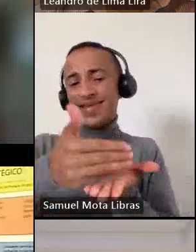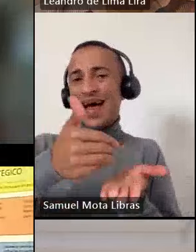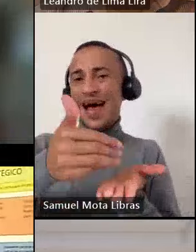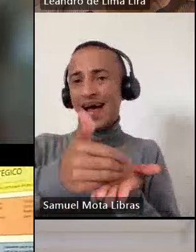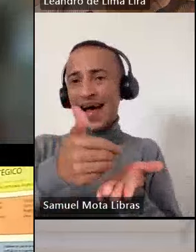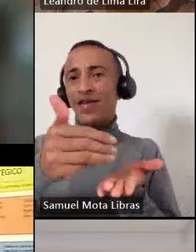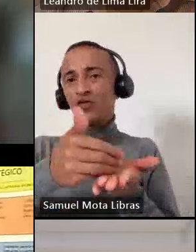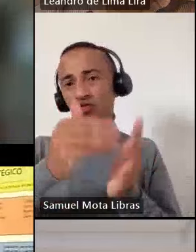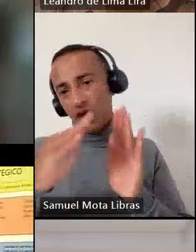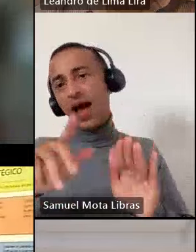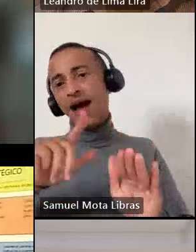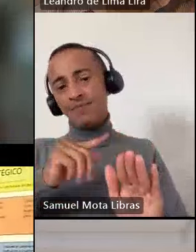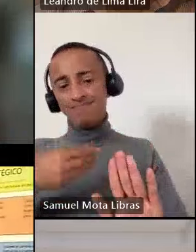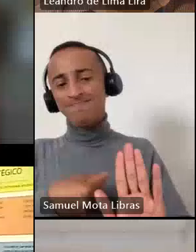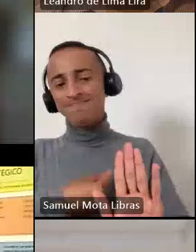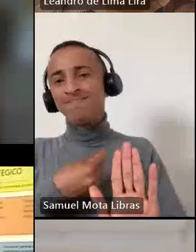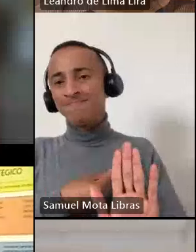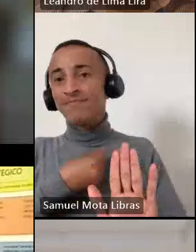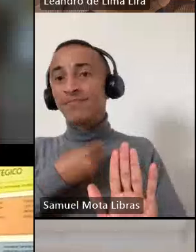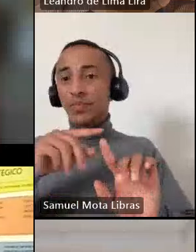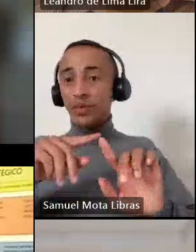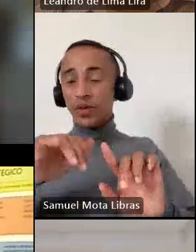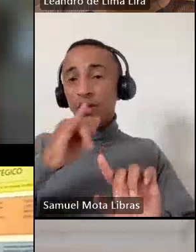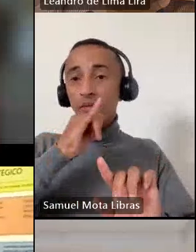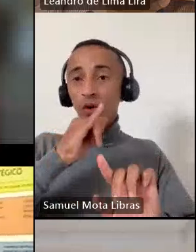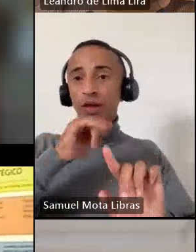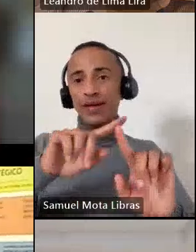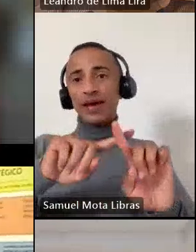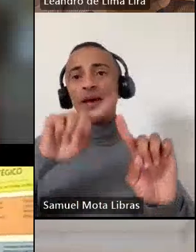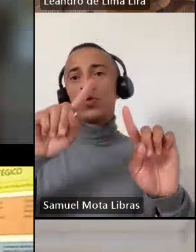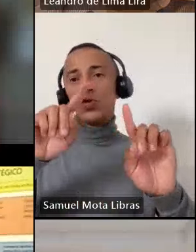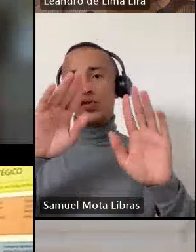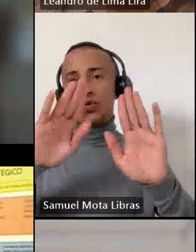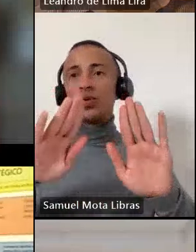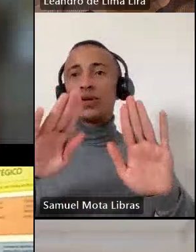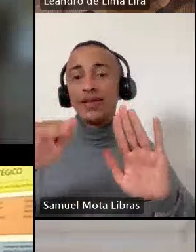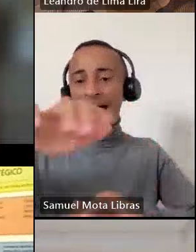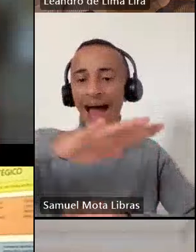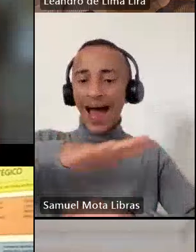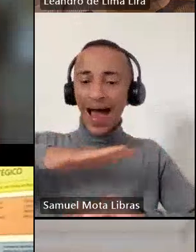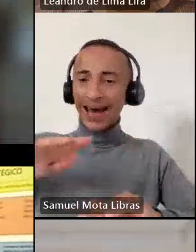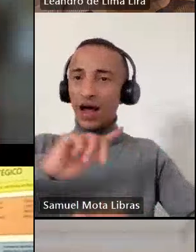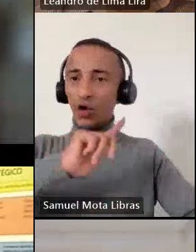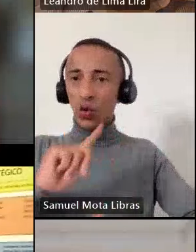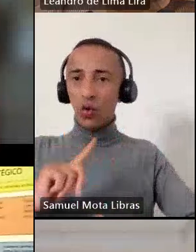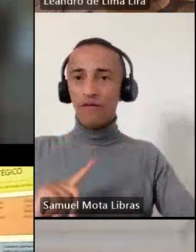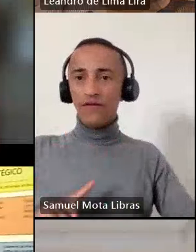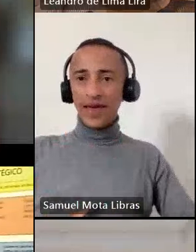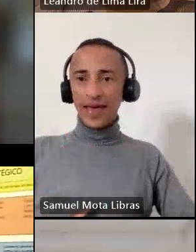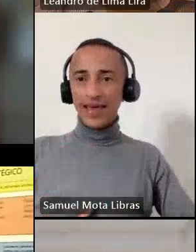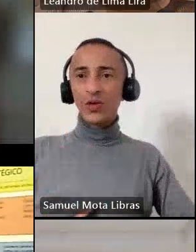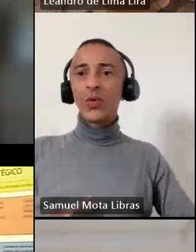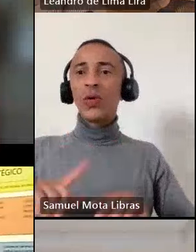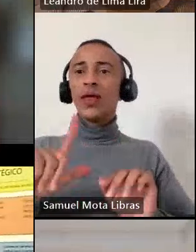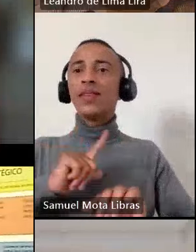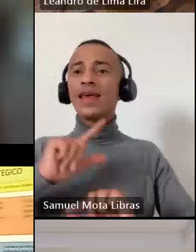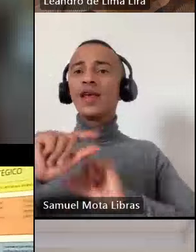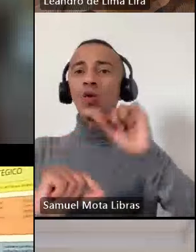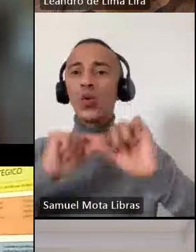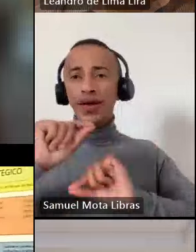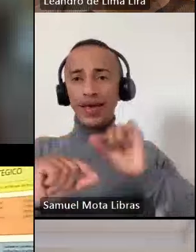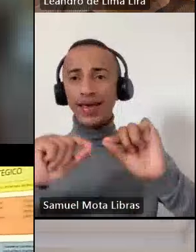gente tem iniciativas no governo que são a gente tem inovação o tempo todo mas tem algumas inovações que são mais disruptivas e aí o